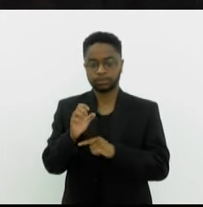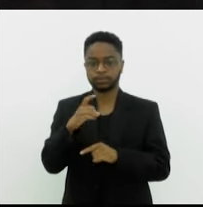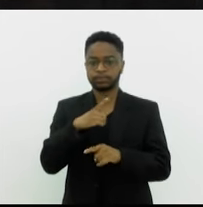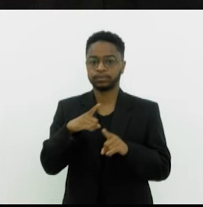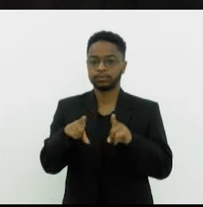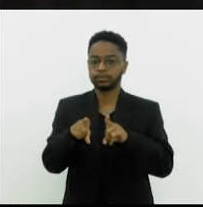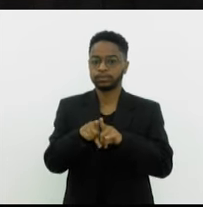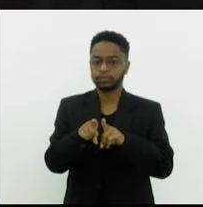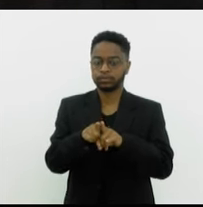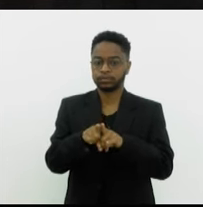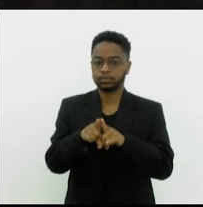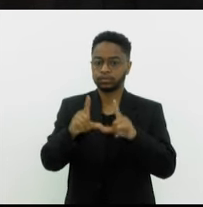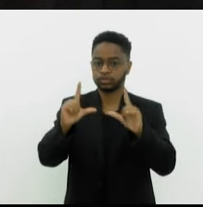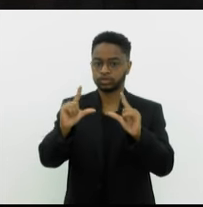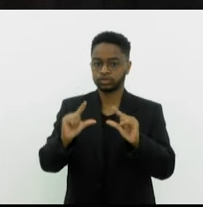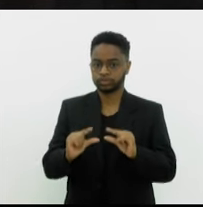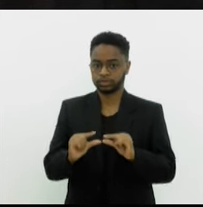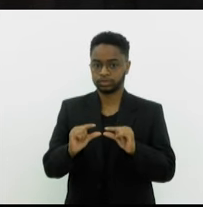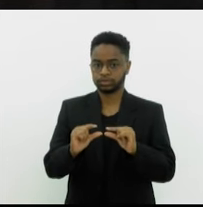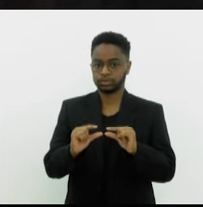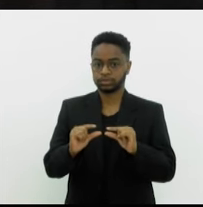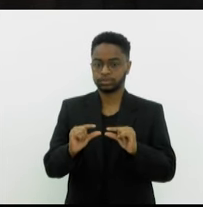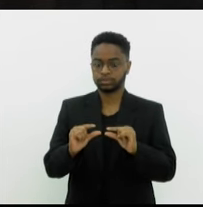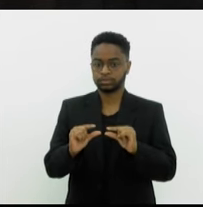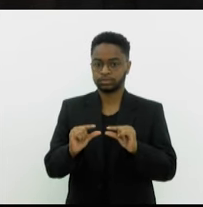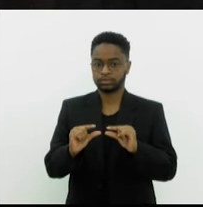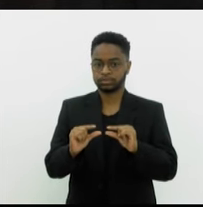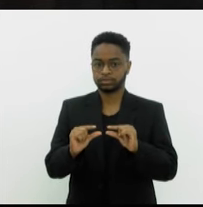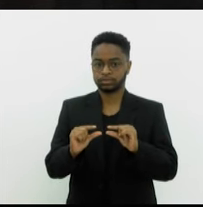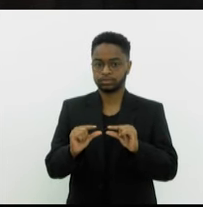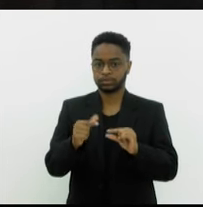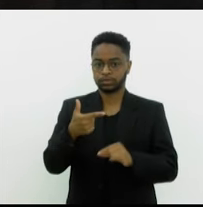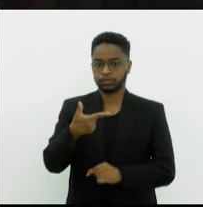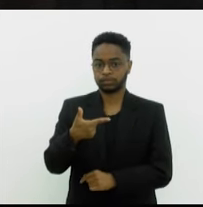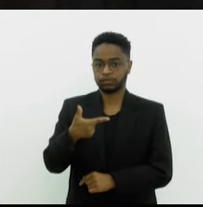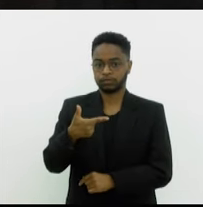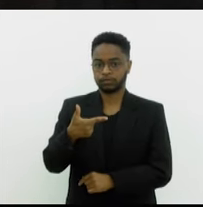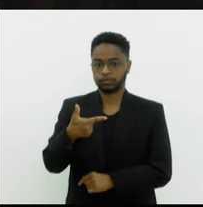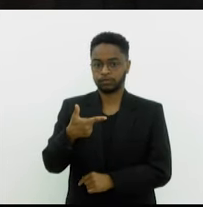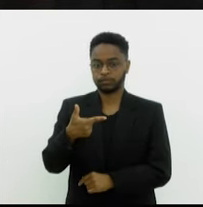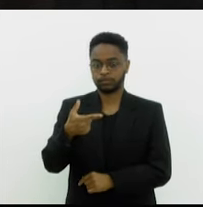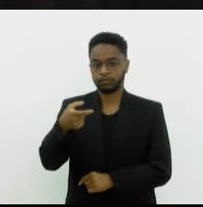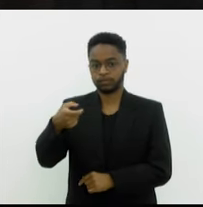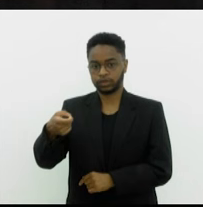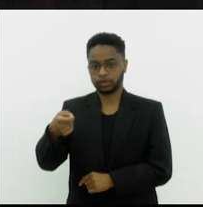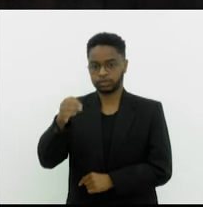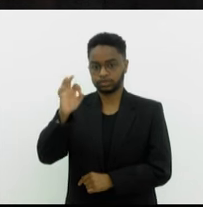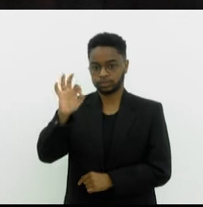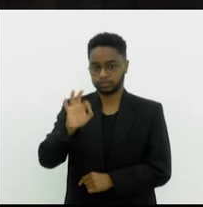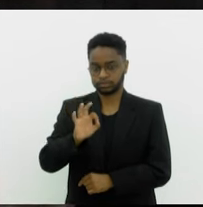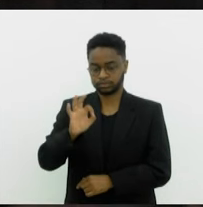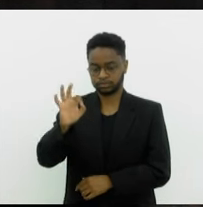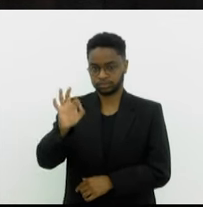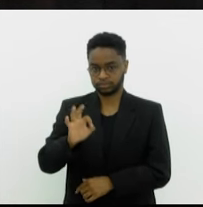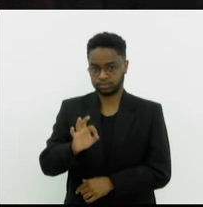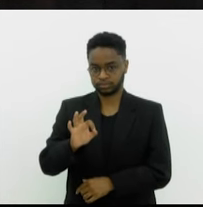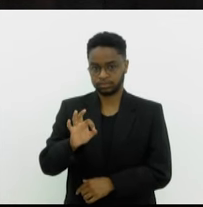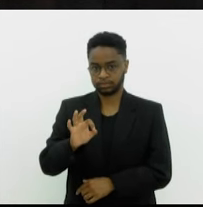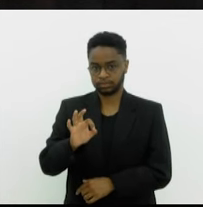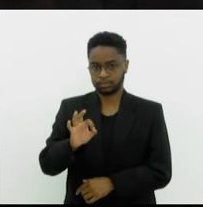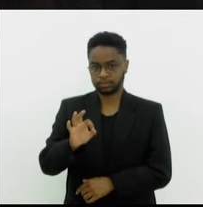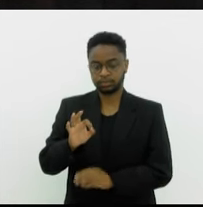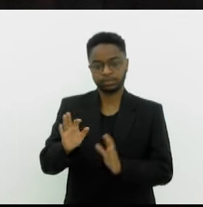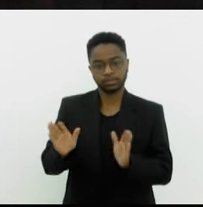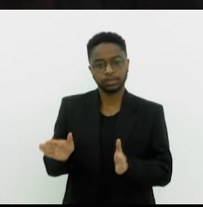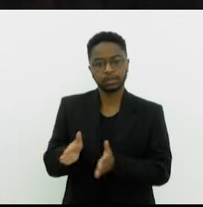a redução de pelo menos 20 pontos percentuais dos incentivos